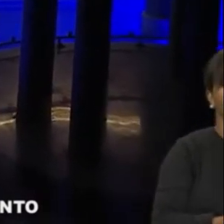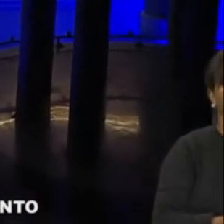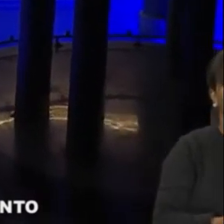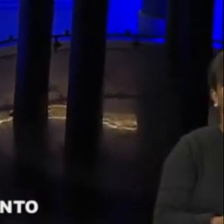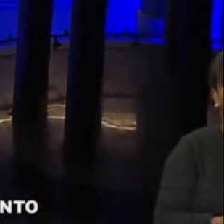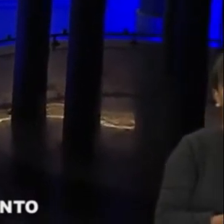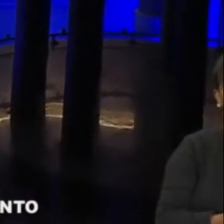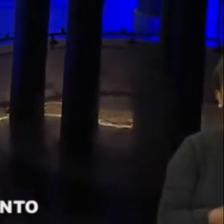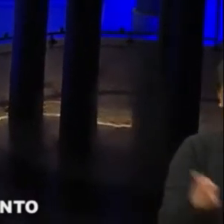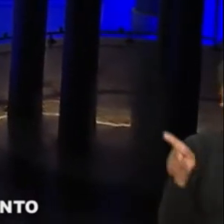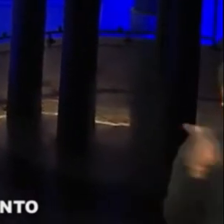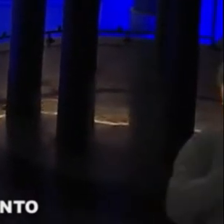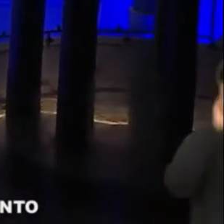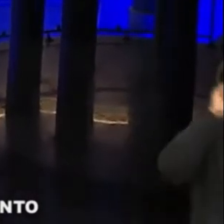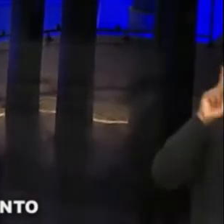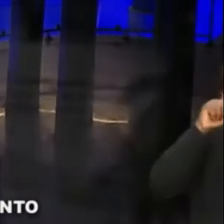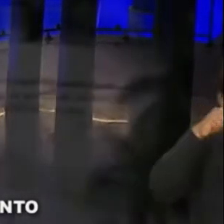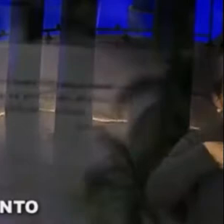É Deus.